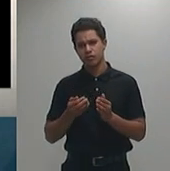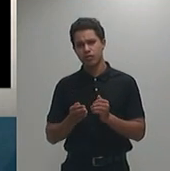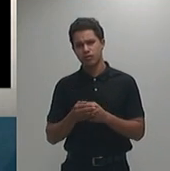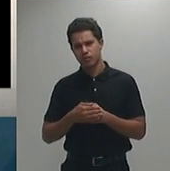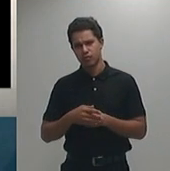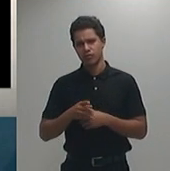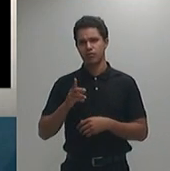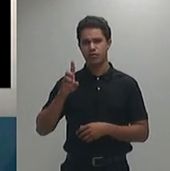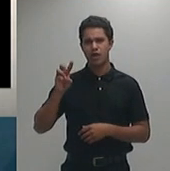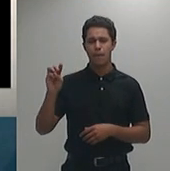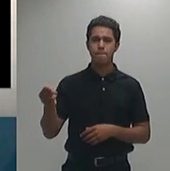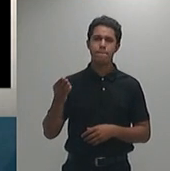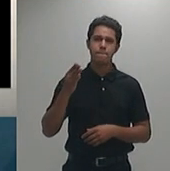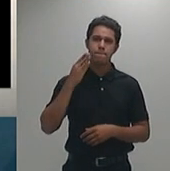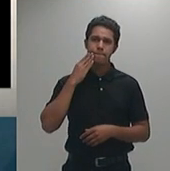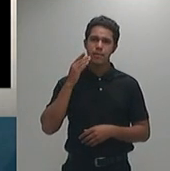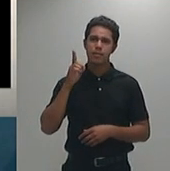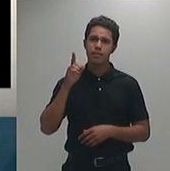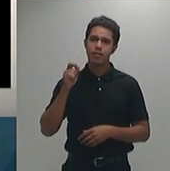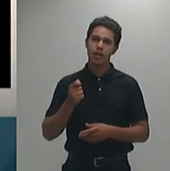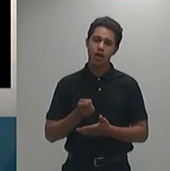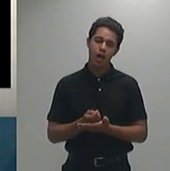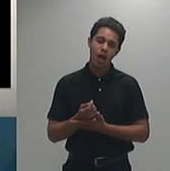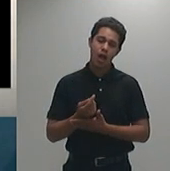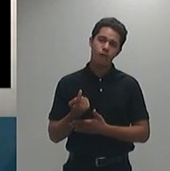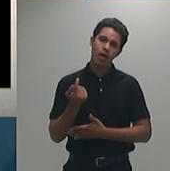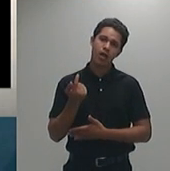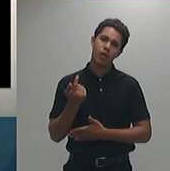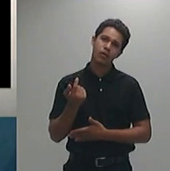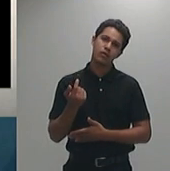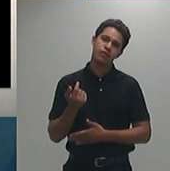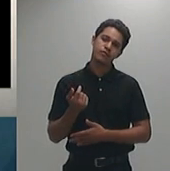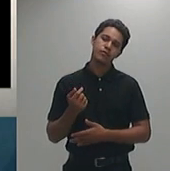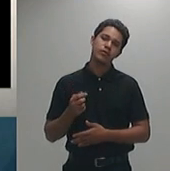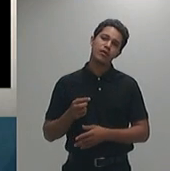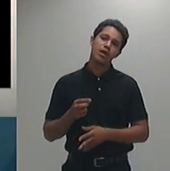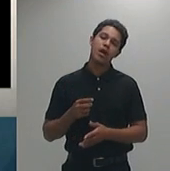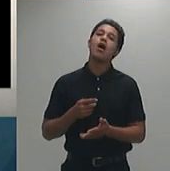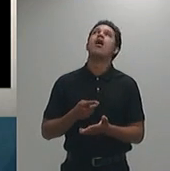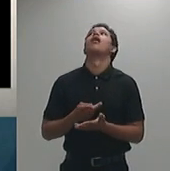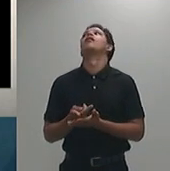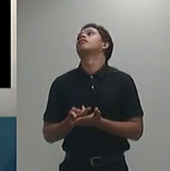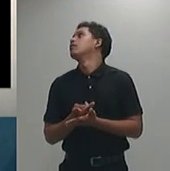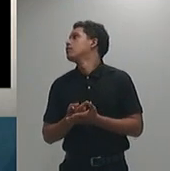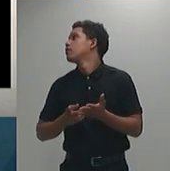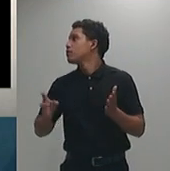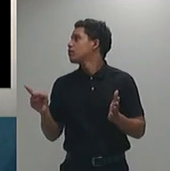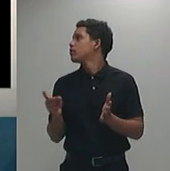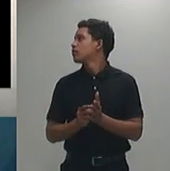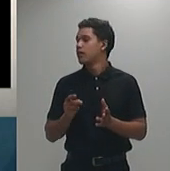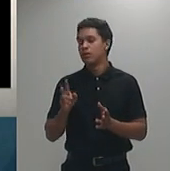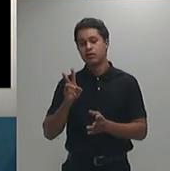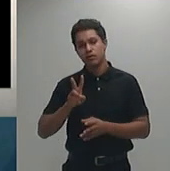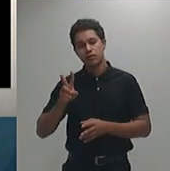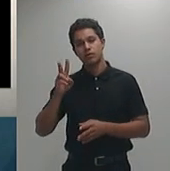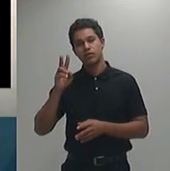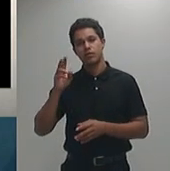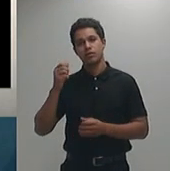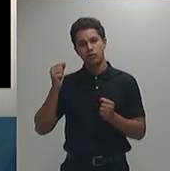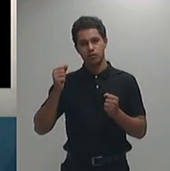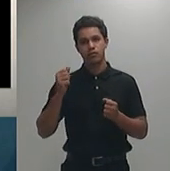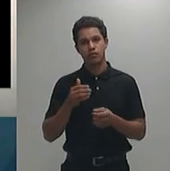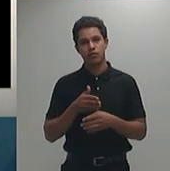a caça de a de fatos relevantes que possa ensejar